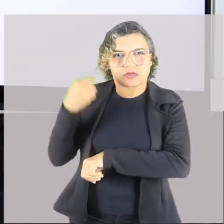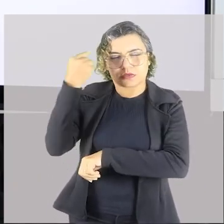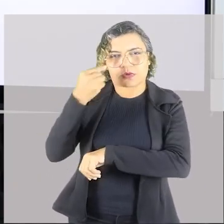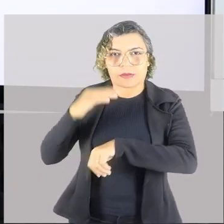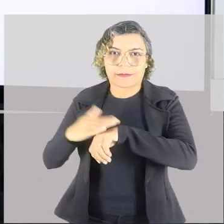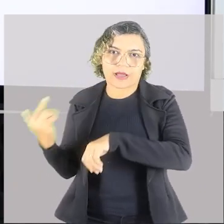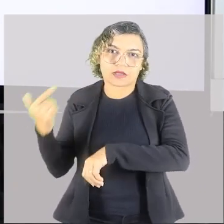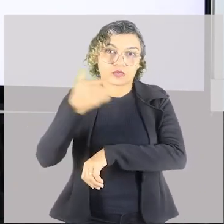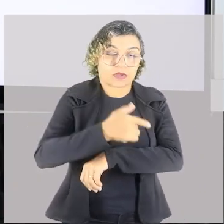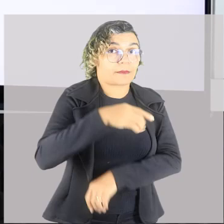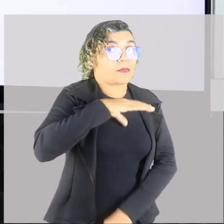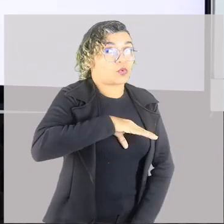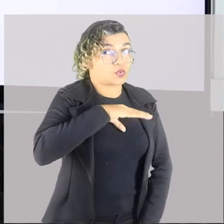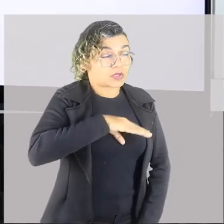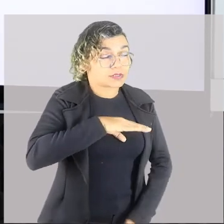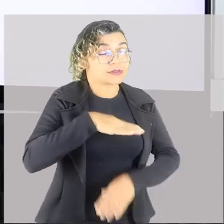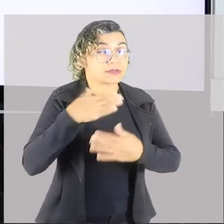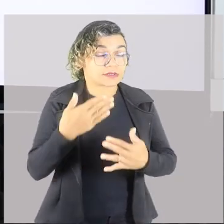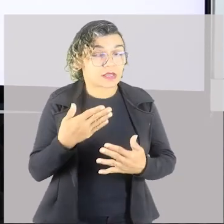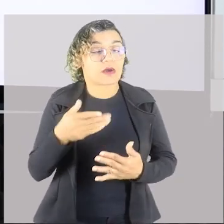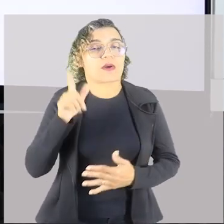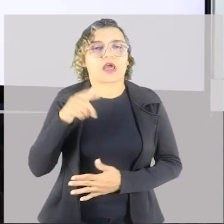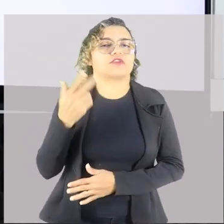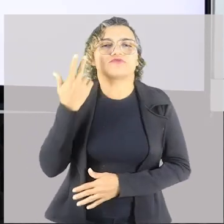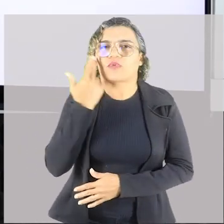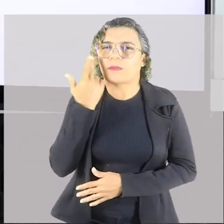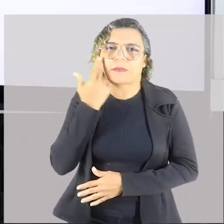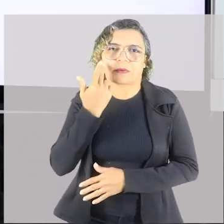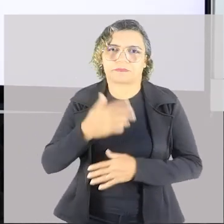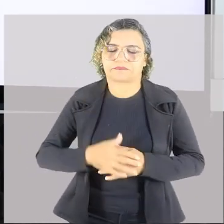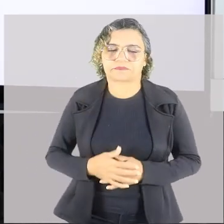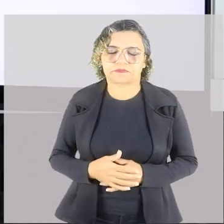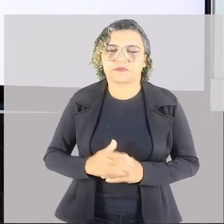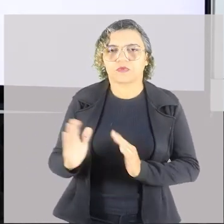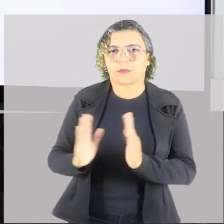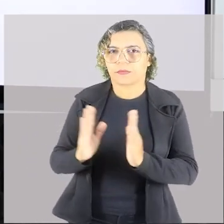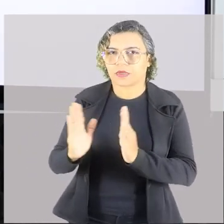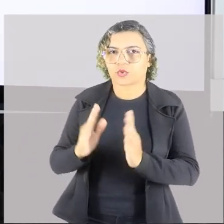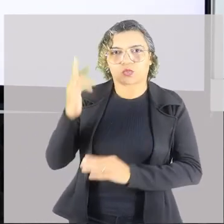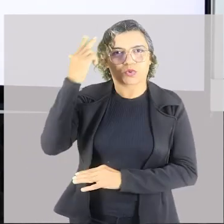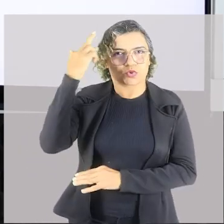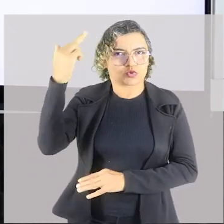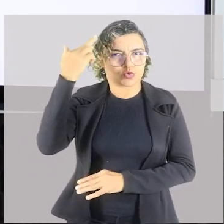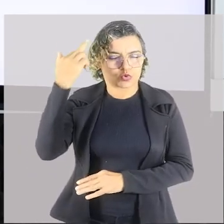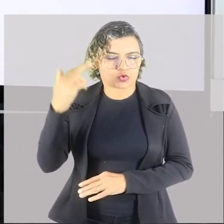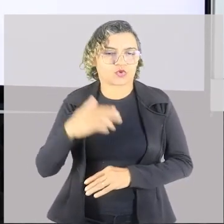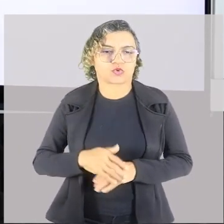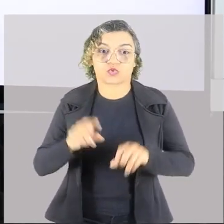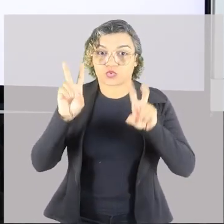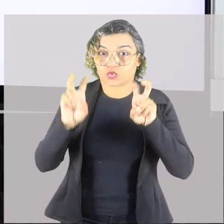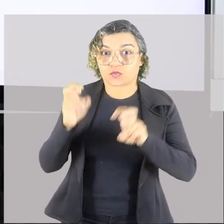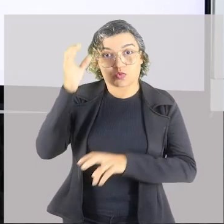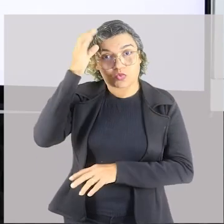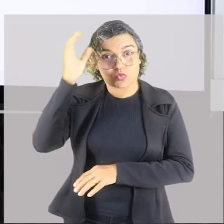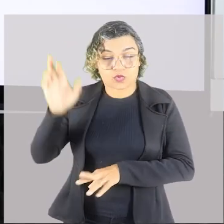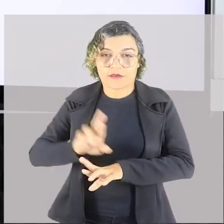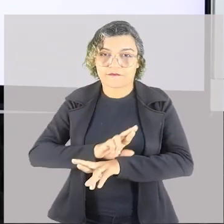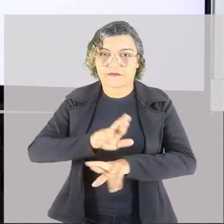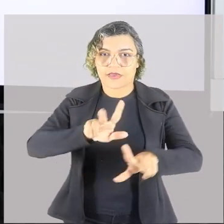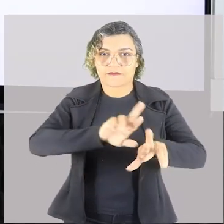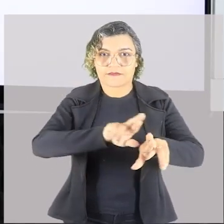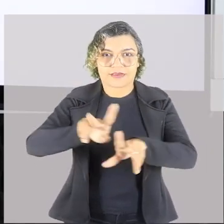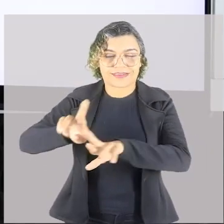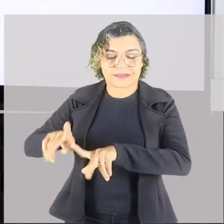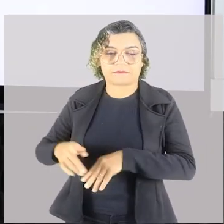portuguesa, certo? Então, esse movimento é muito comum, por exemplo, durante esse período da história, em termos de culturas diferentes.